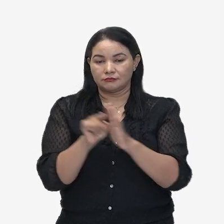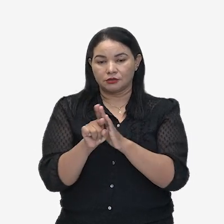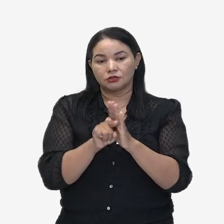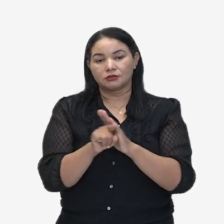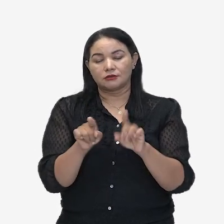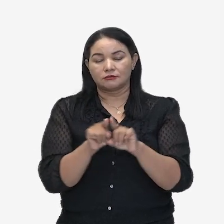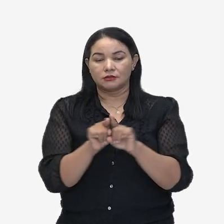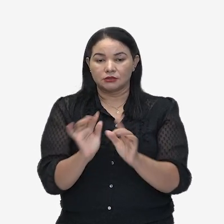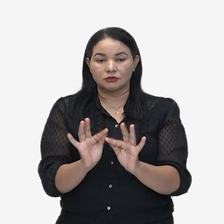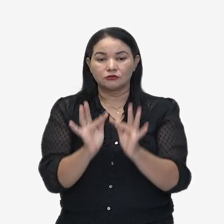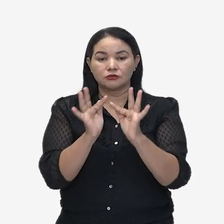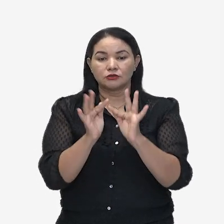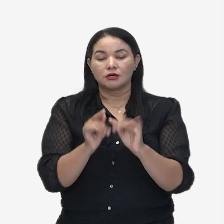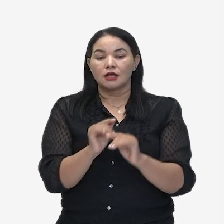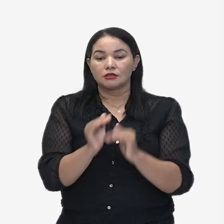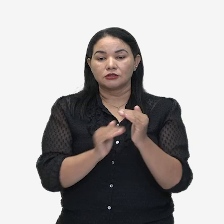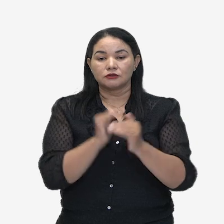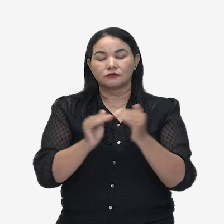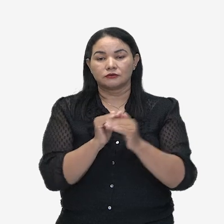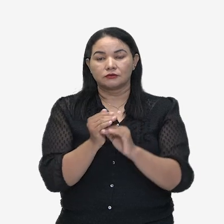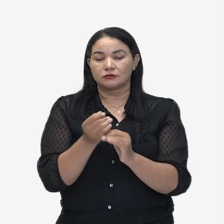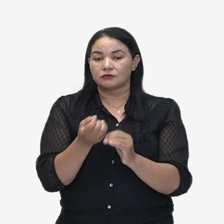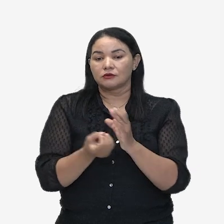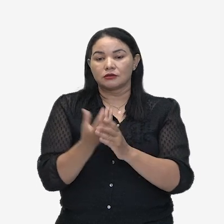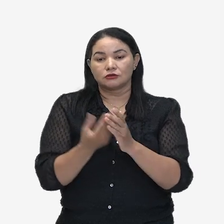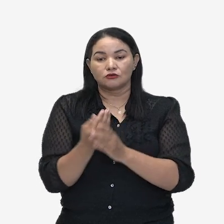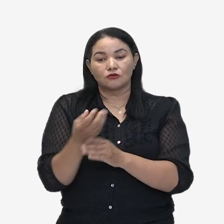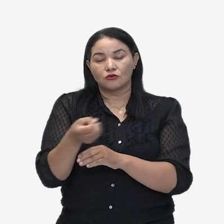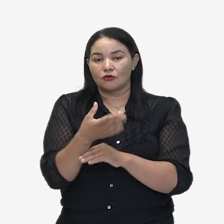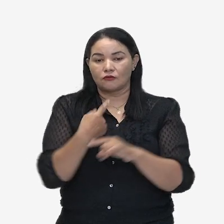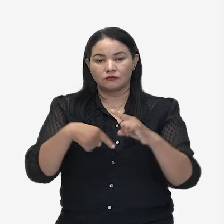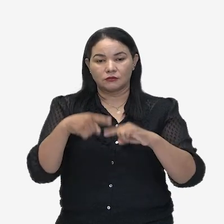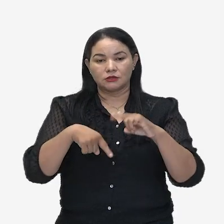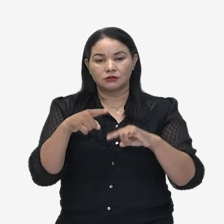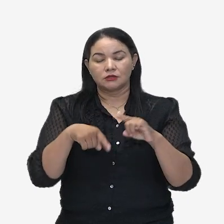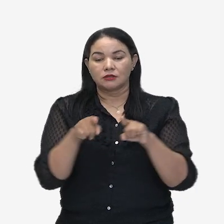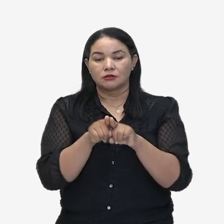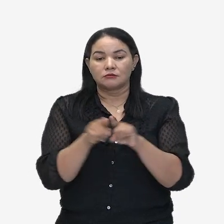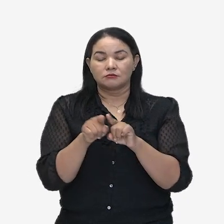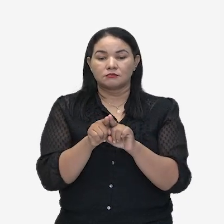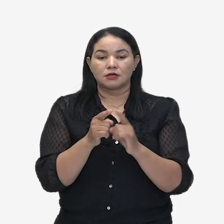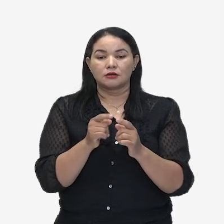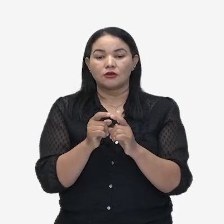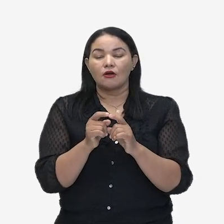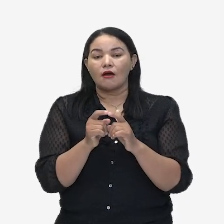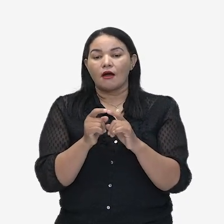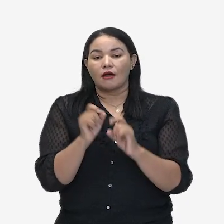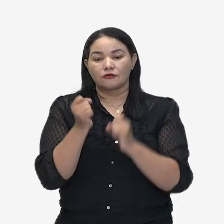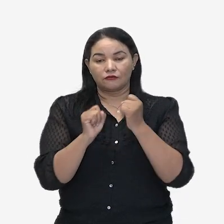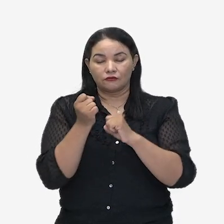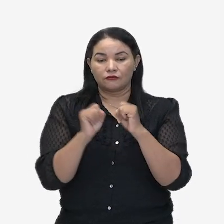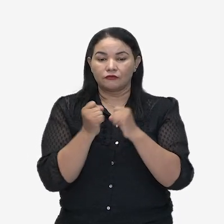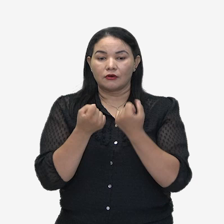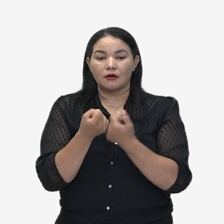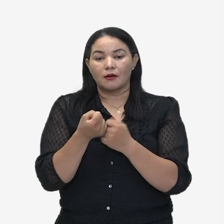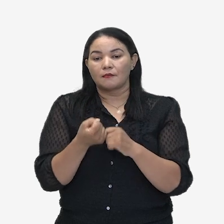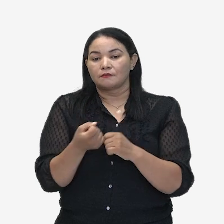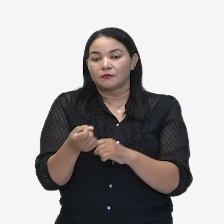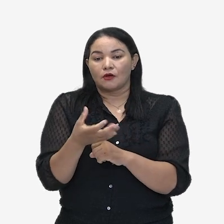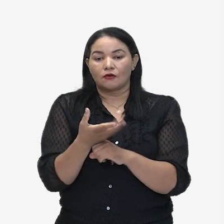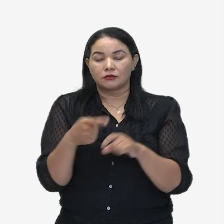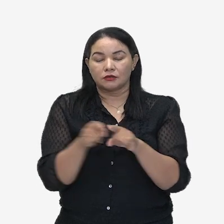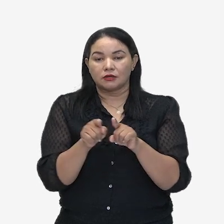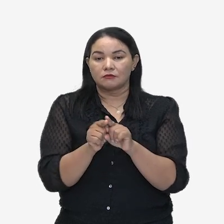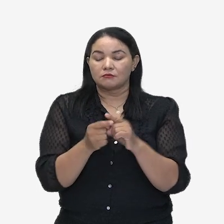em tecnologia, desenvolvendo novos produtos e modernizando suas fábricas com automação para reduzir custos